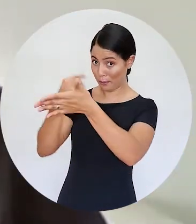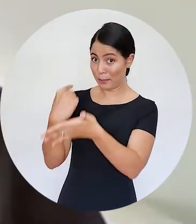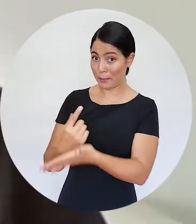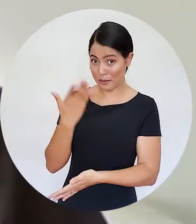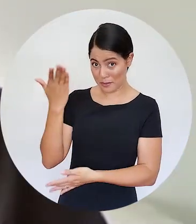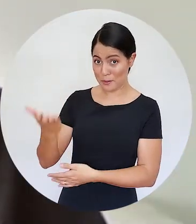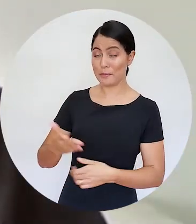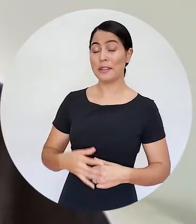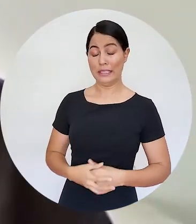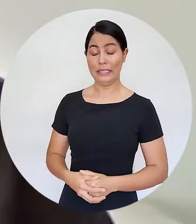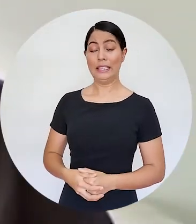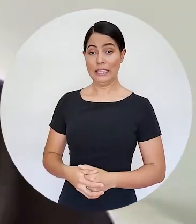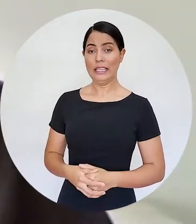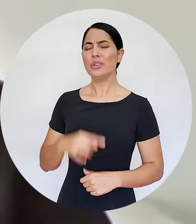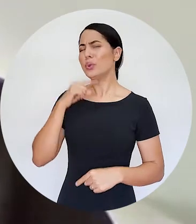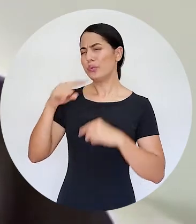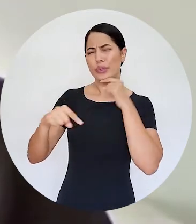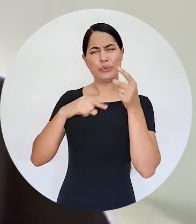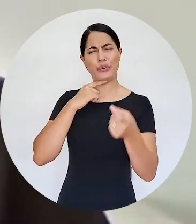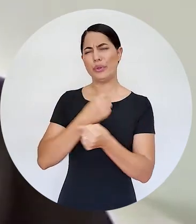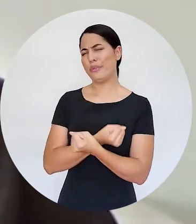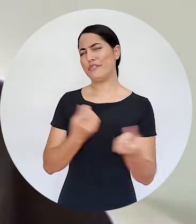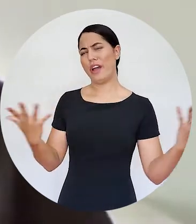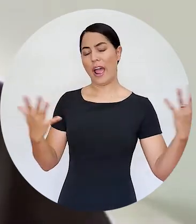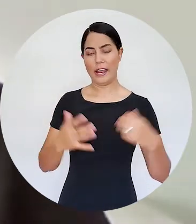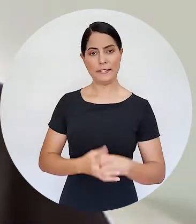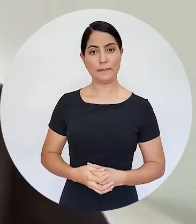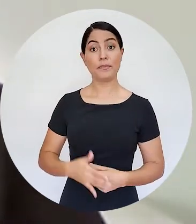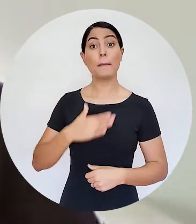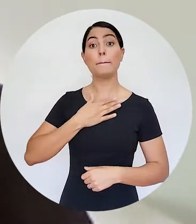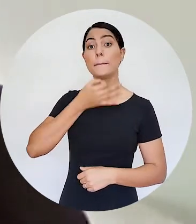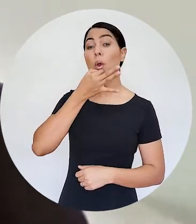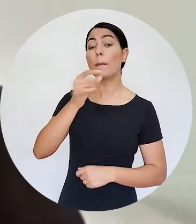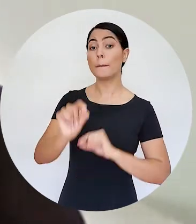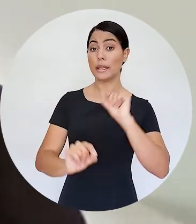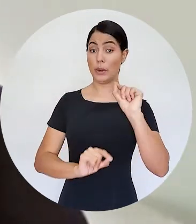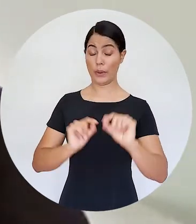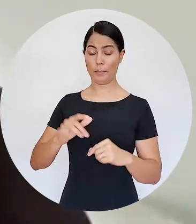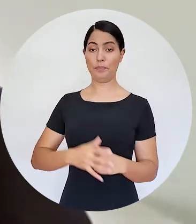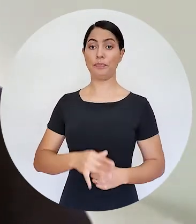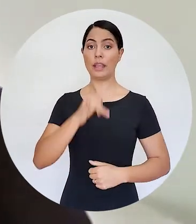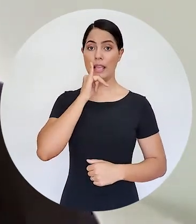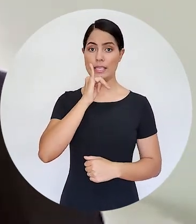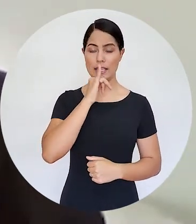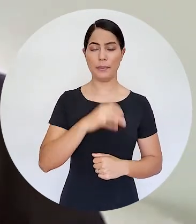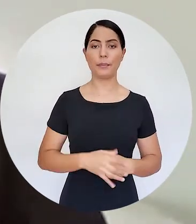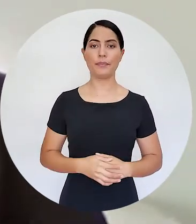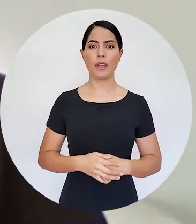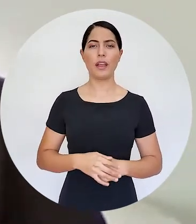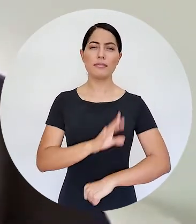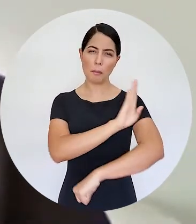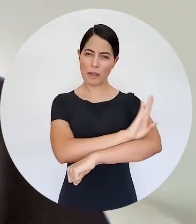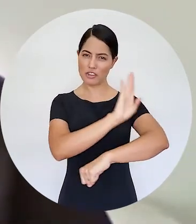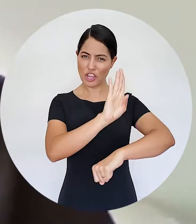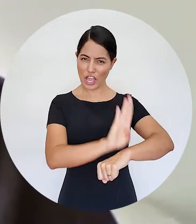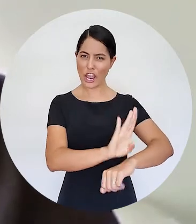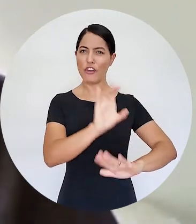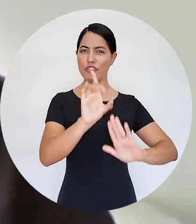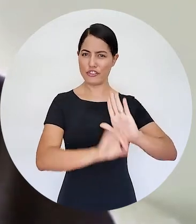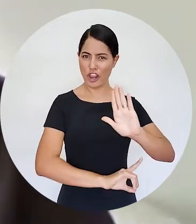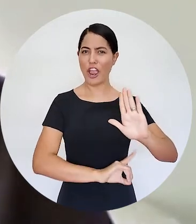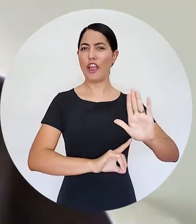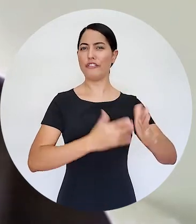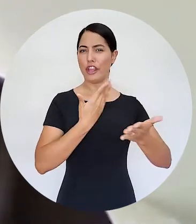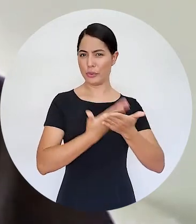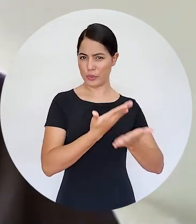feita ela é recorrente e já era de fato muitas dúvidas o que eu sugiro é Na graduação a gente poderia errar